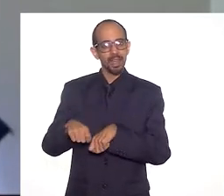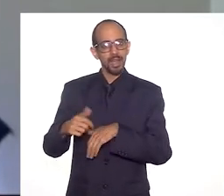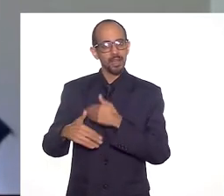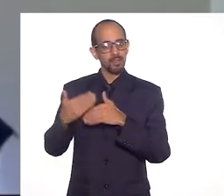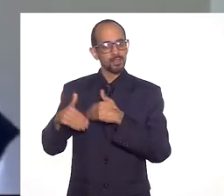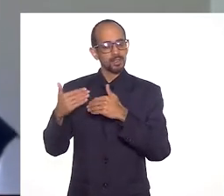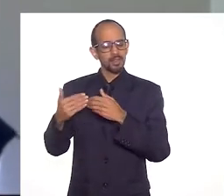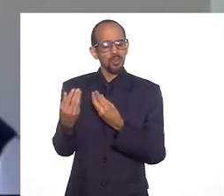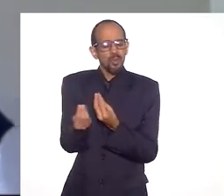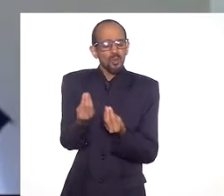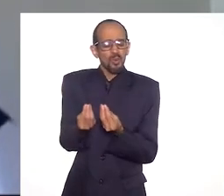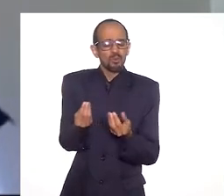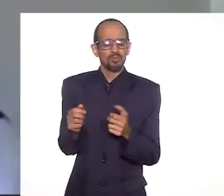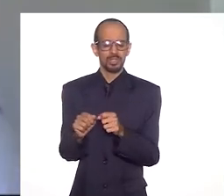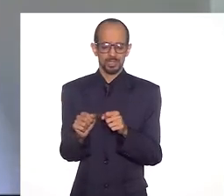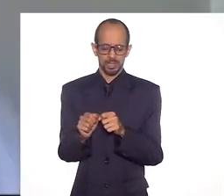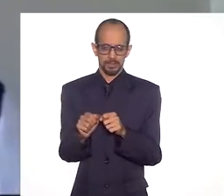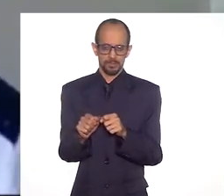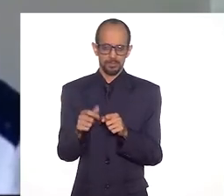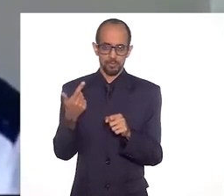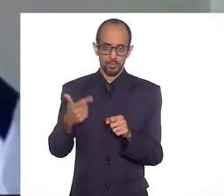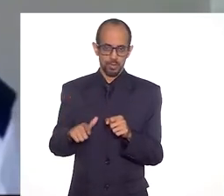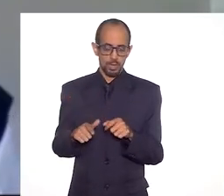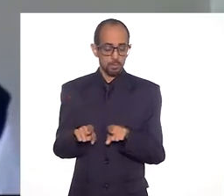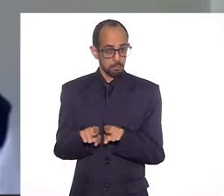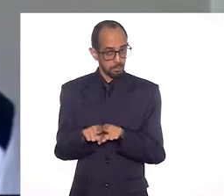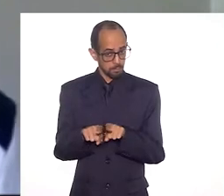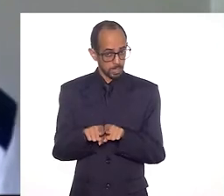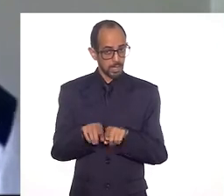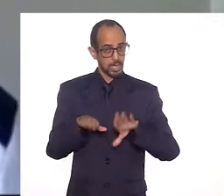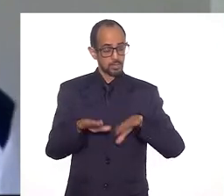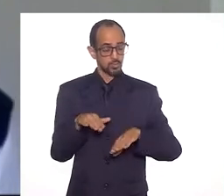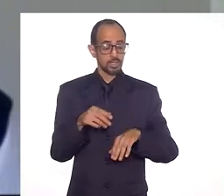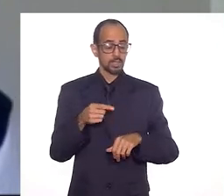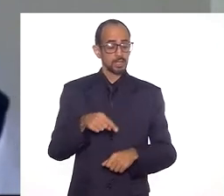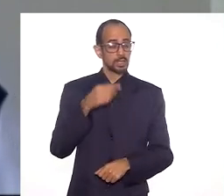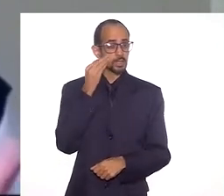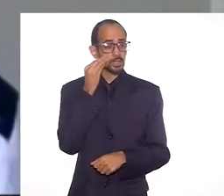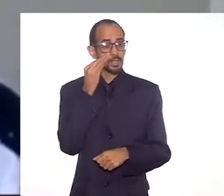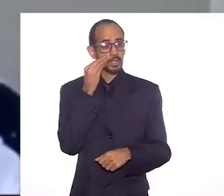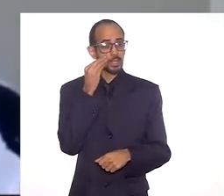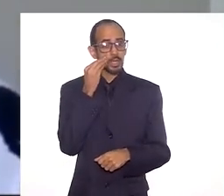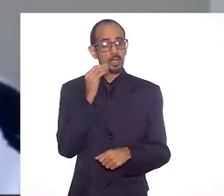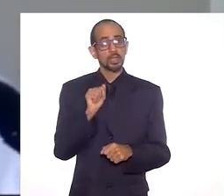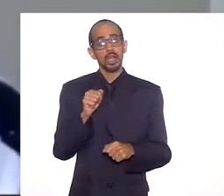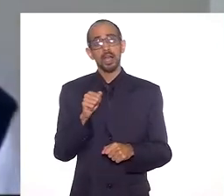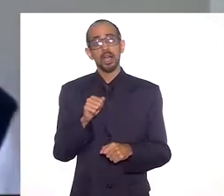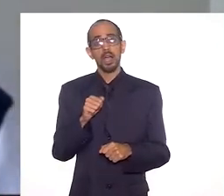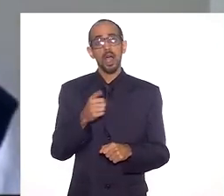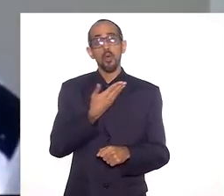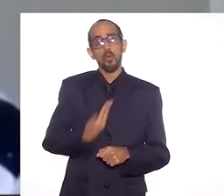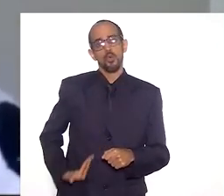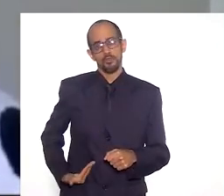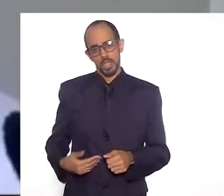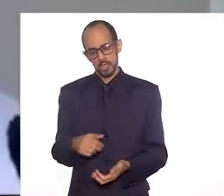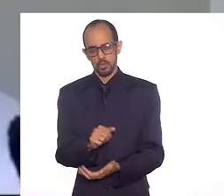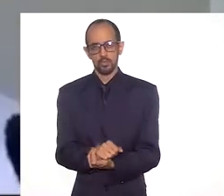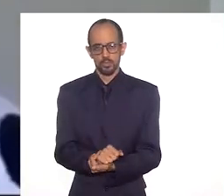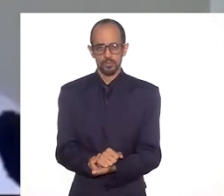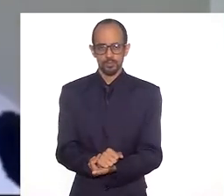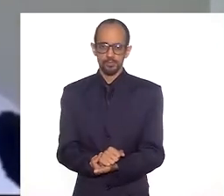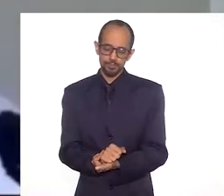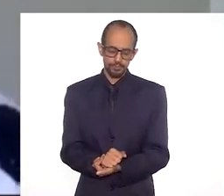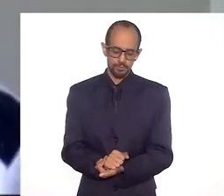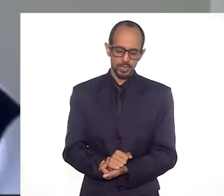buscar? O que que eu faço? Por outro lado, ele pensa, não, então eu vou tentar poder público, eu vou tentar participar